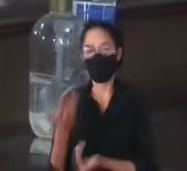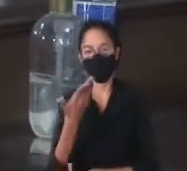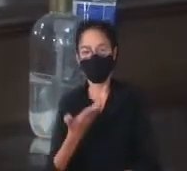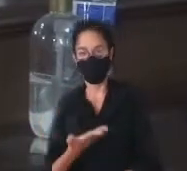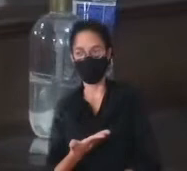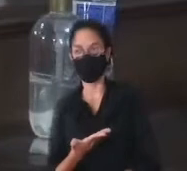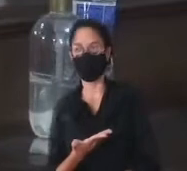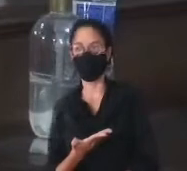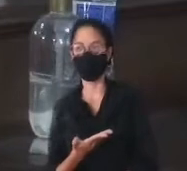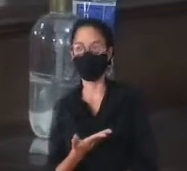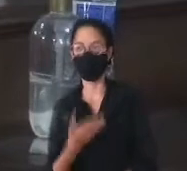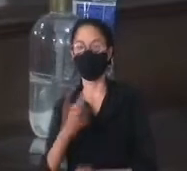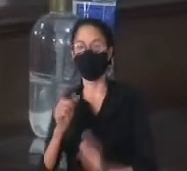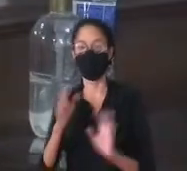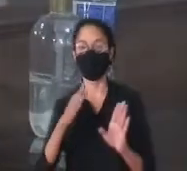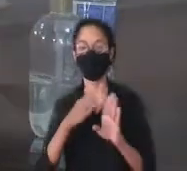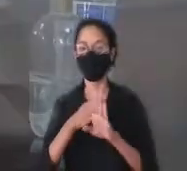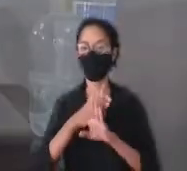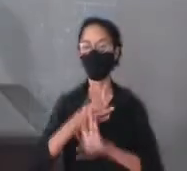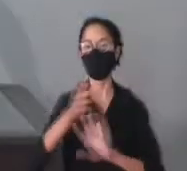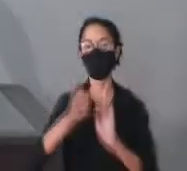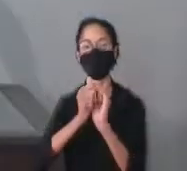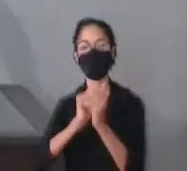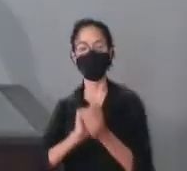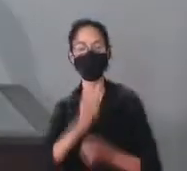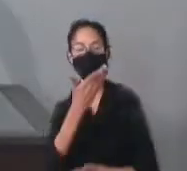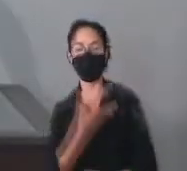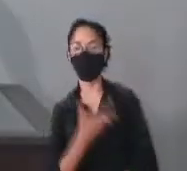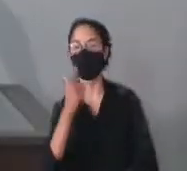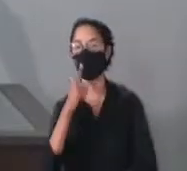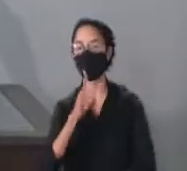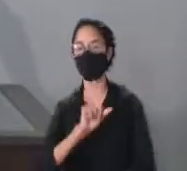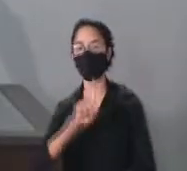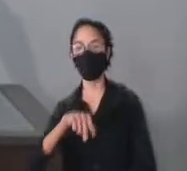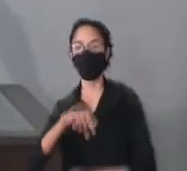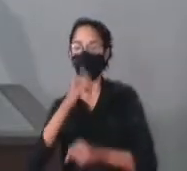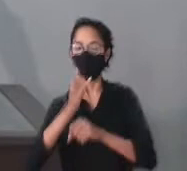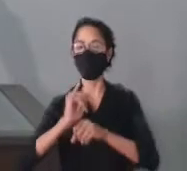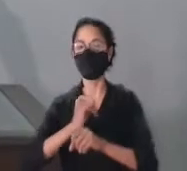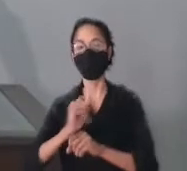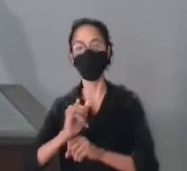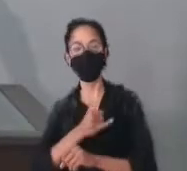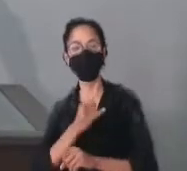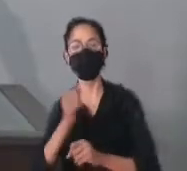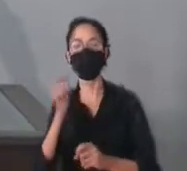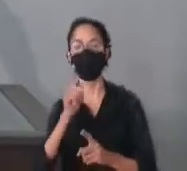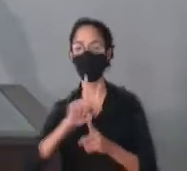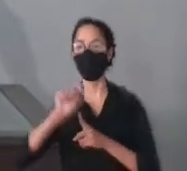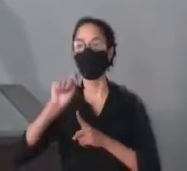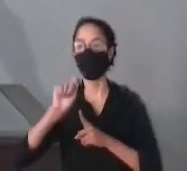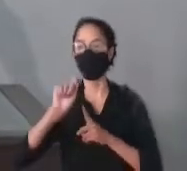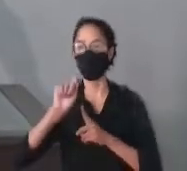que através do esporte ela usa tão é como uma ferramenta para para ganhar